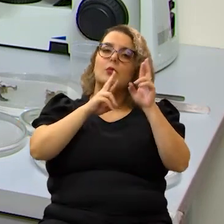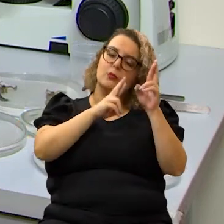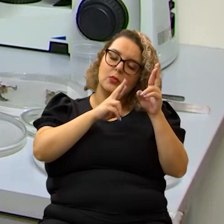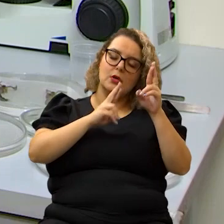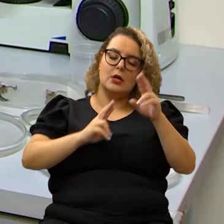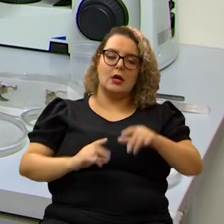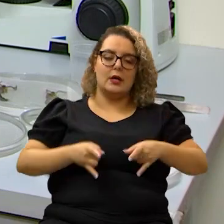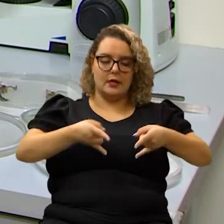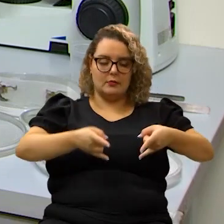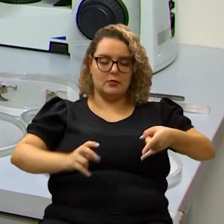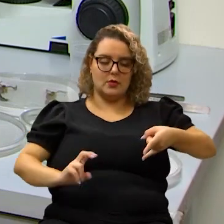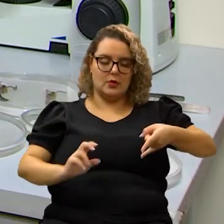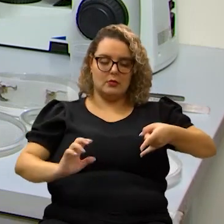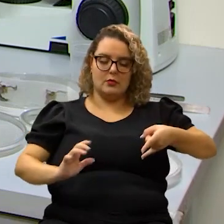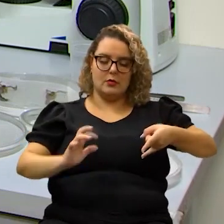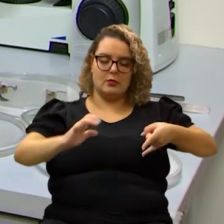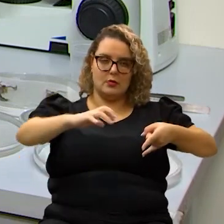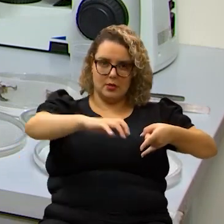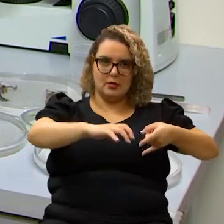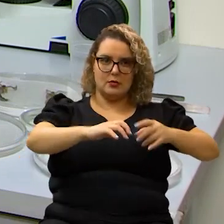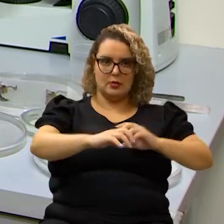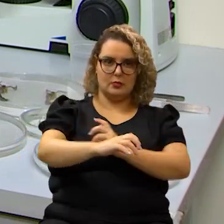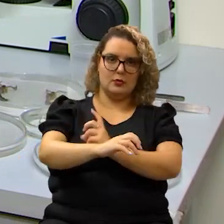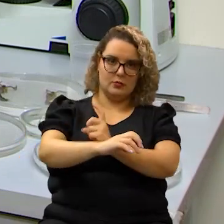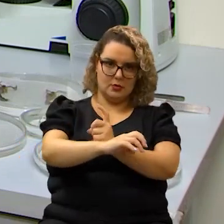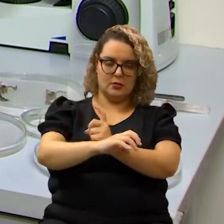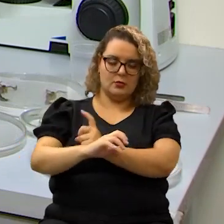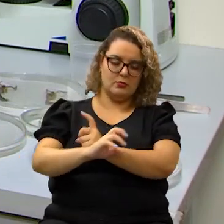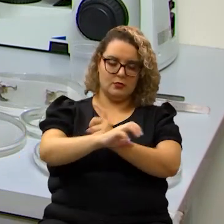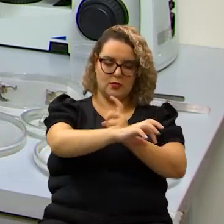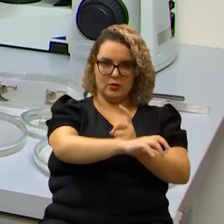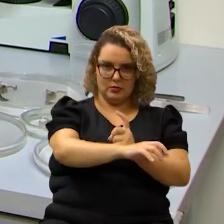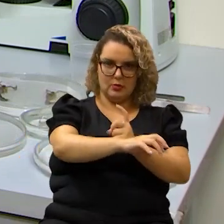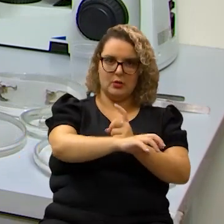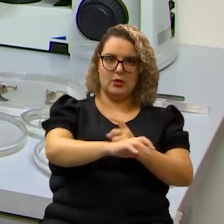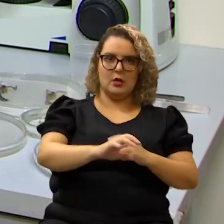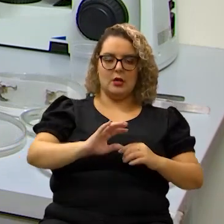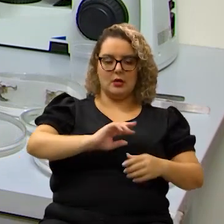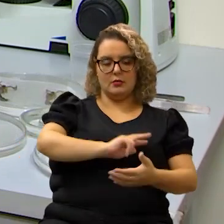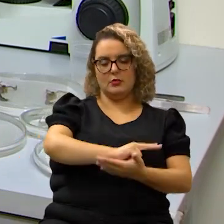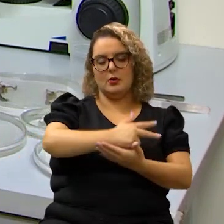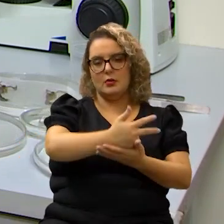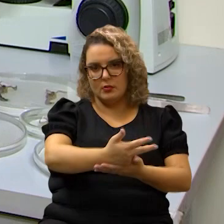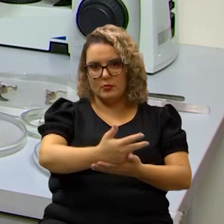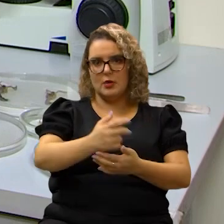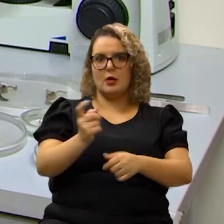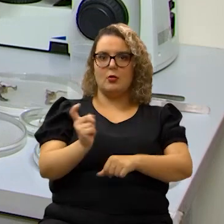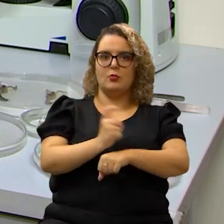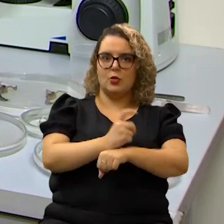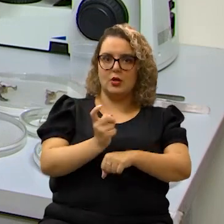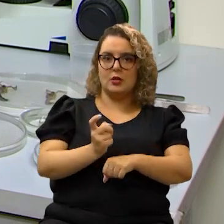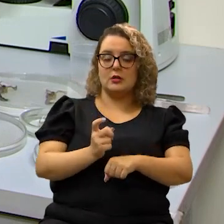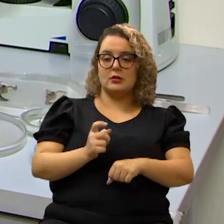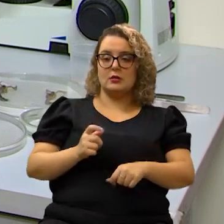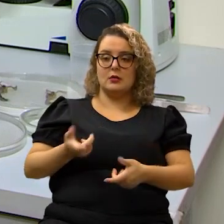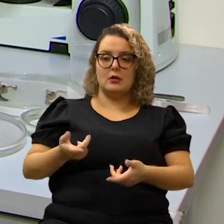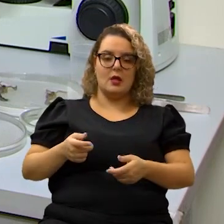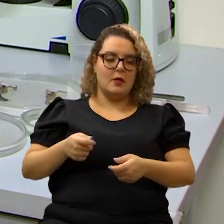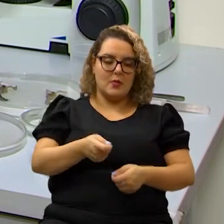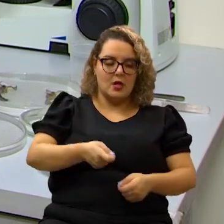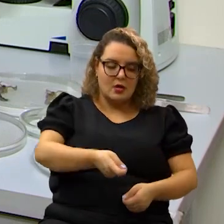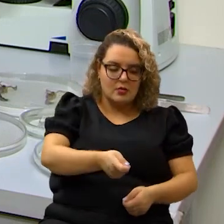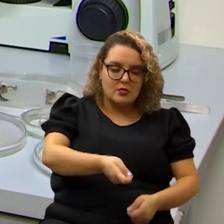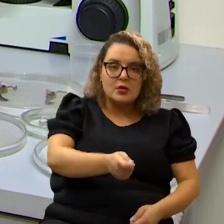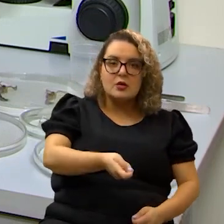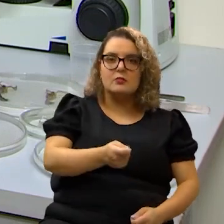ou a gente está dormindo e ele subiu na cama e a gente rola em cima dele, e é onde ele vai picar, né? Tem muita gente que vai